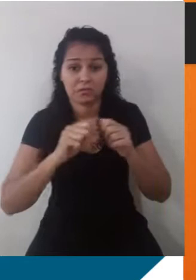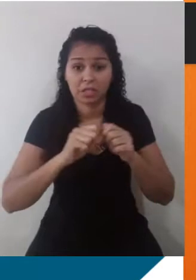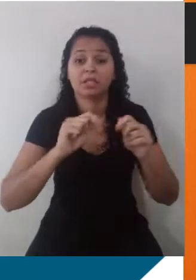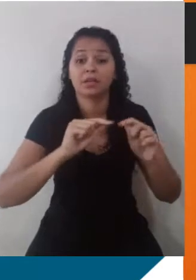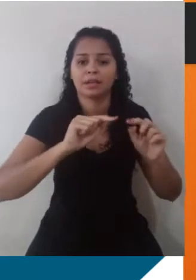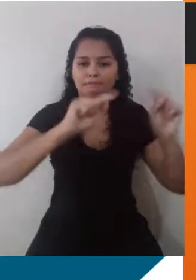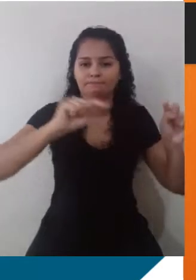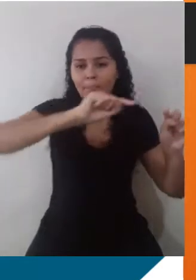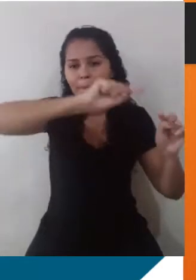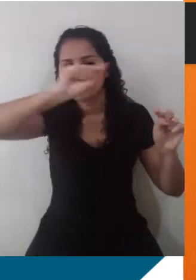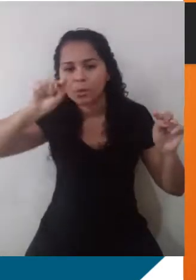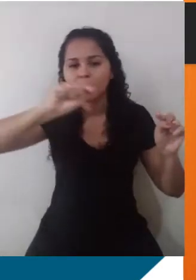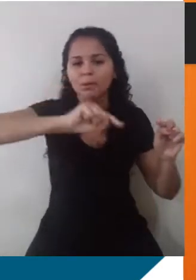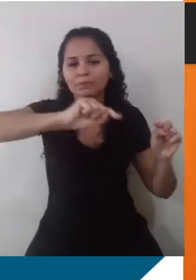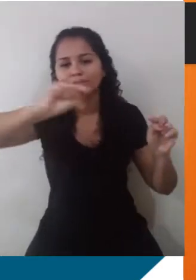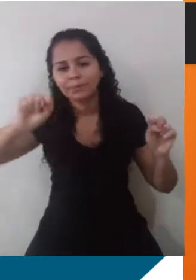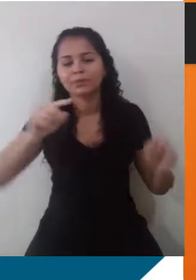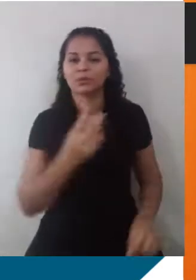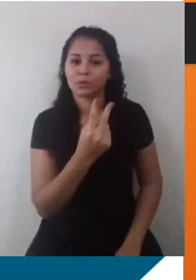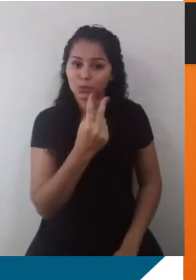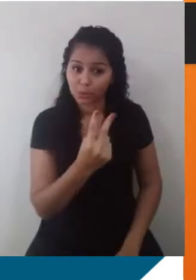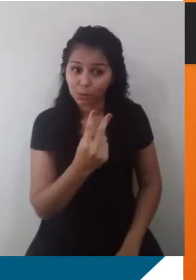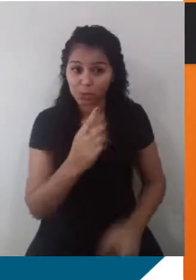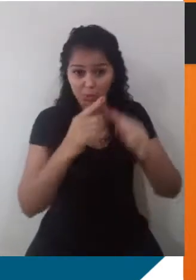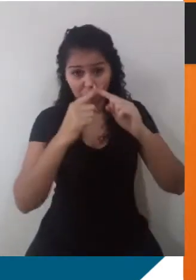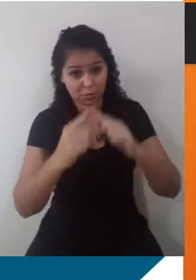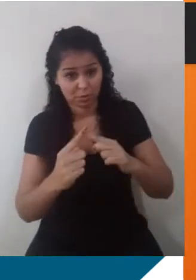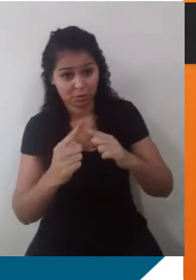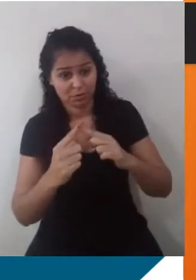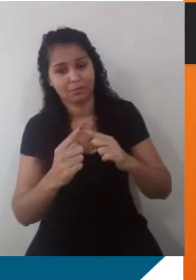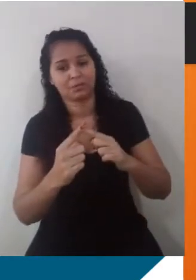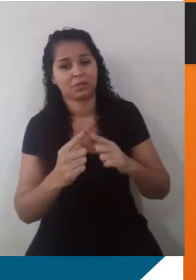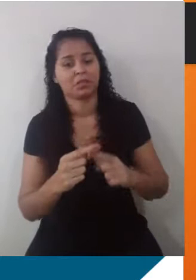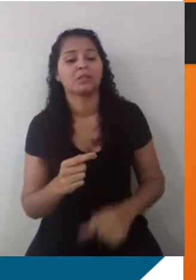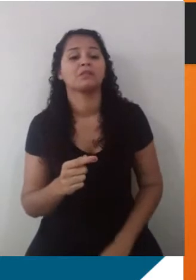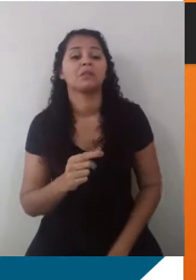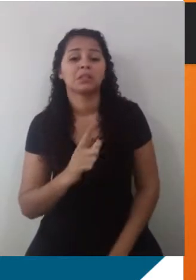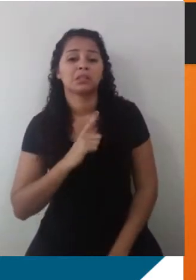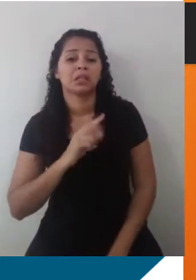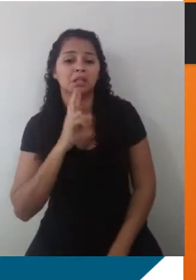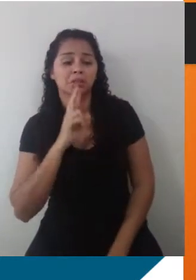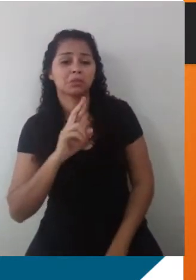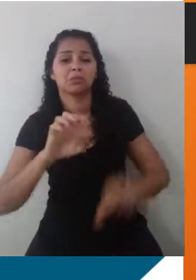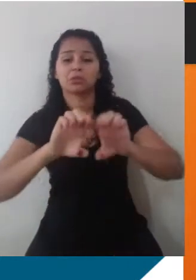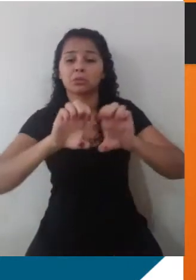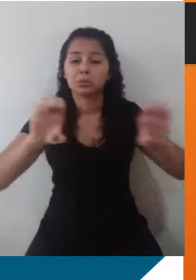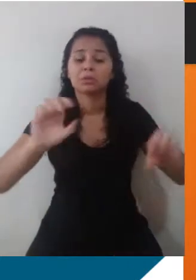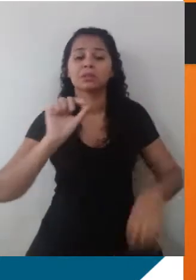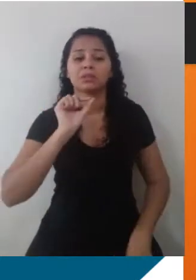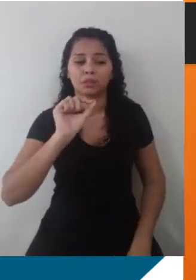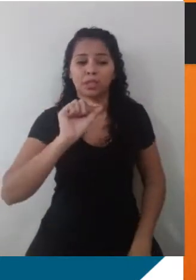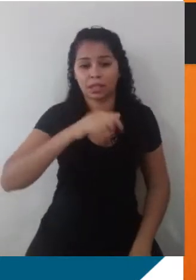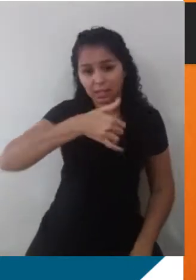a distributiva, ou seja, distribuir o 2 de modo multiplicativo, e aí você vai ficar com uma expressão equivalente que